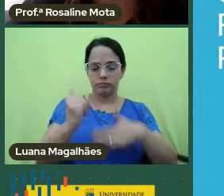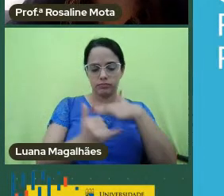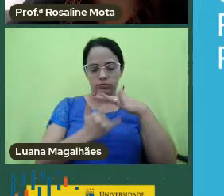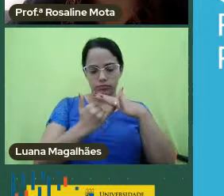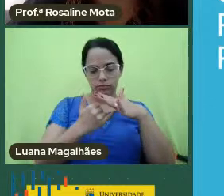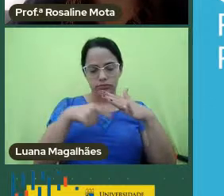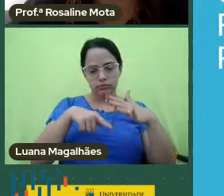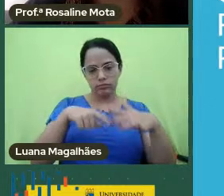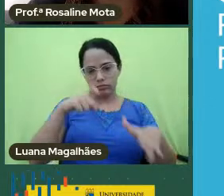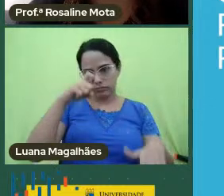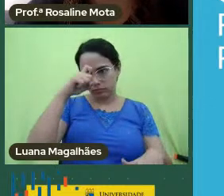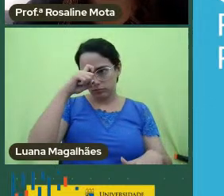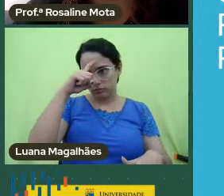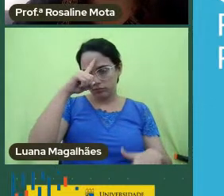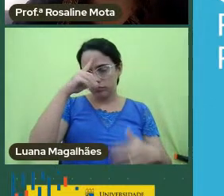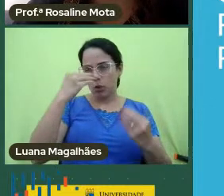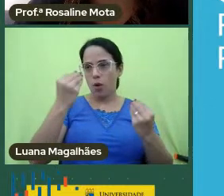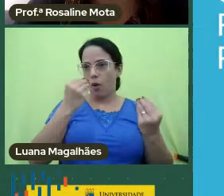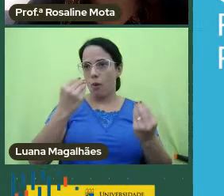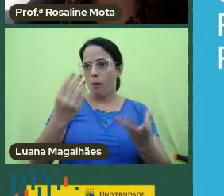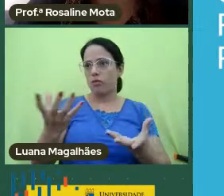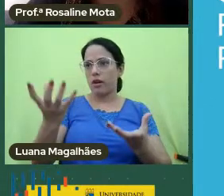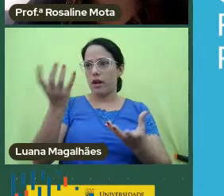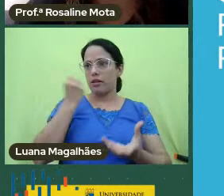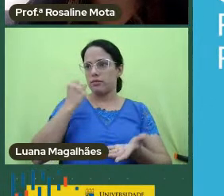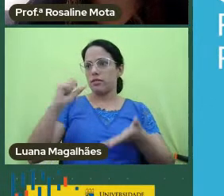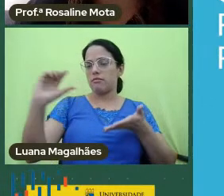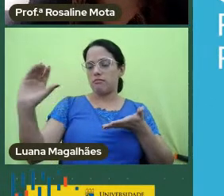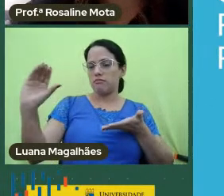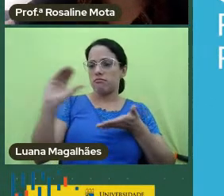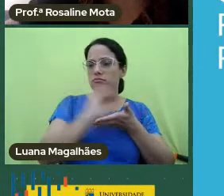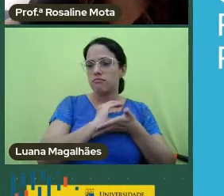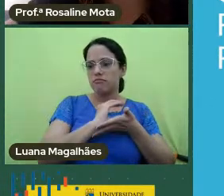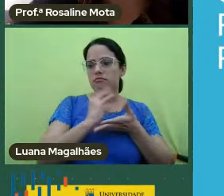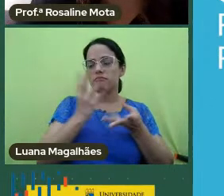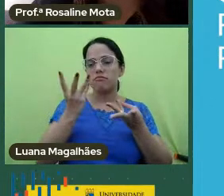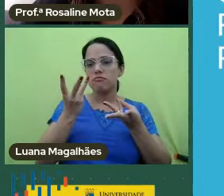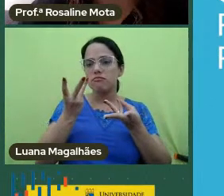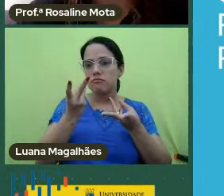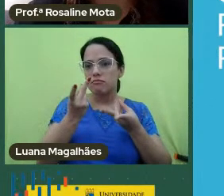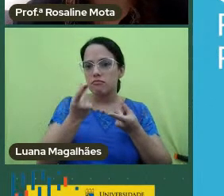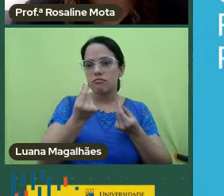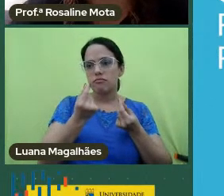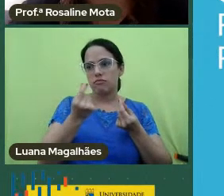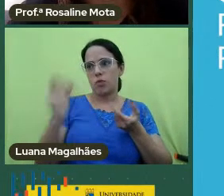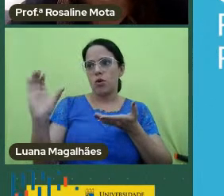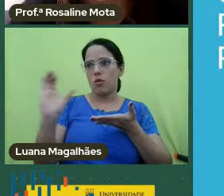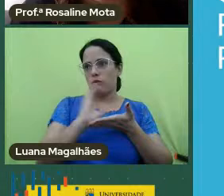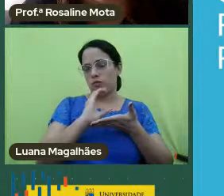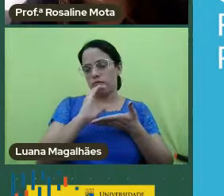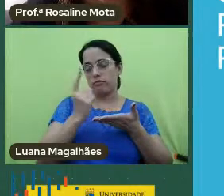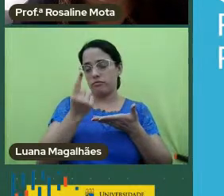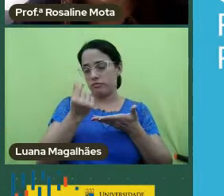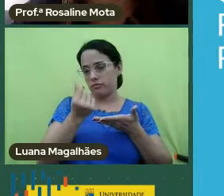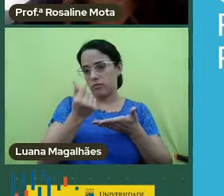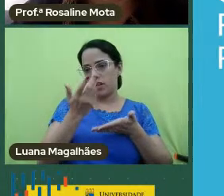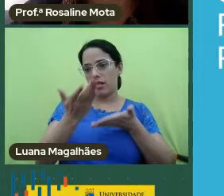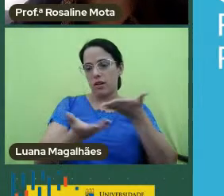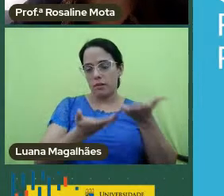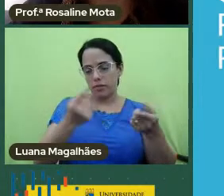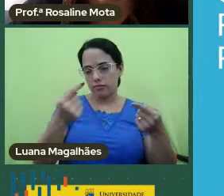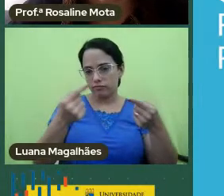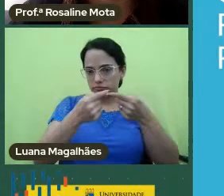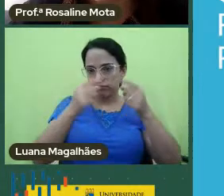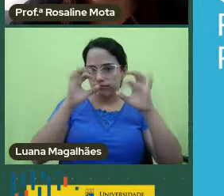hospitalar, receber, faturar aquele procedimento. Então, é muito importante